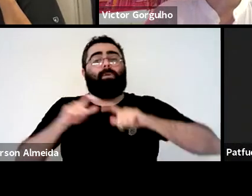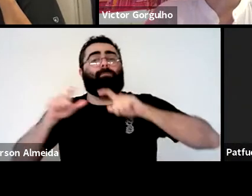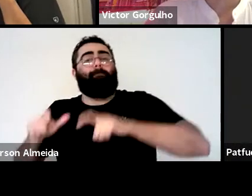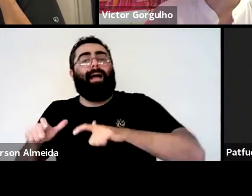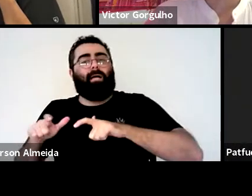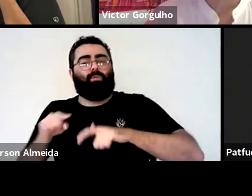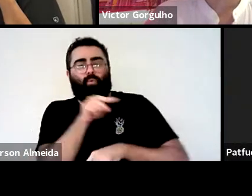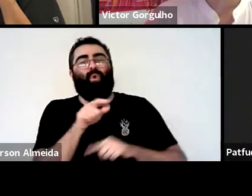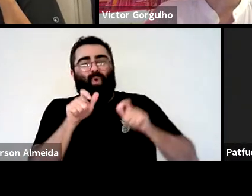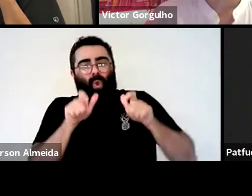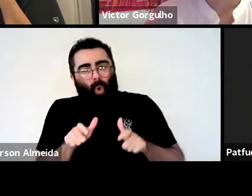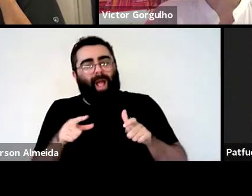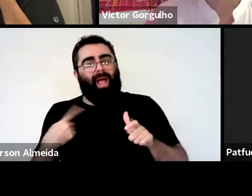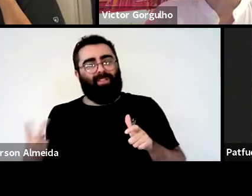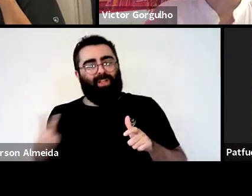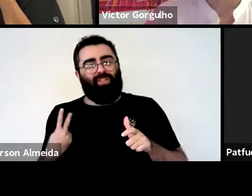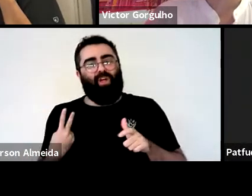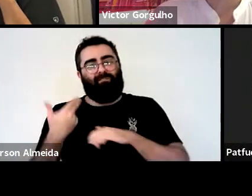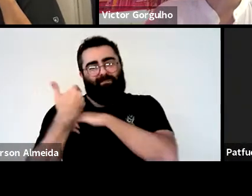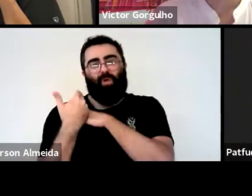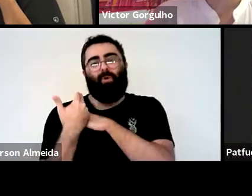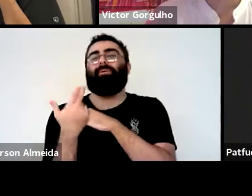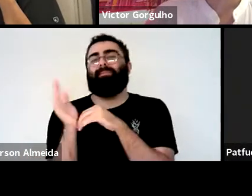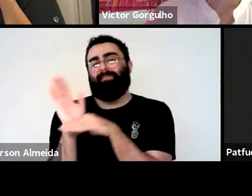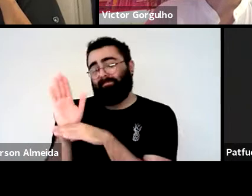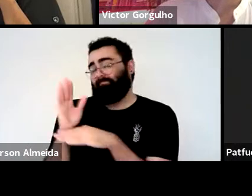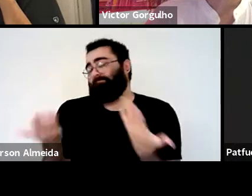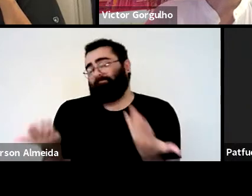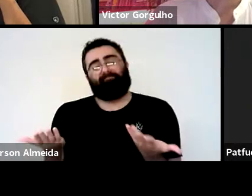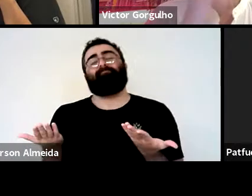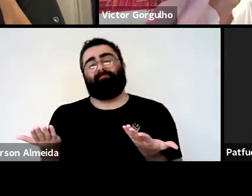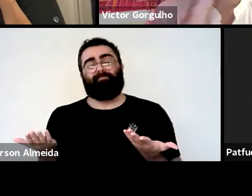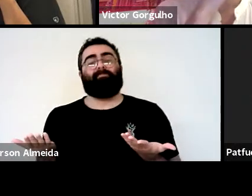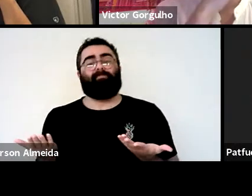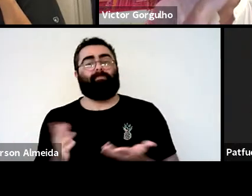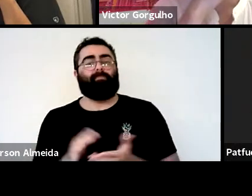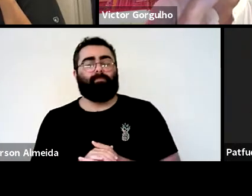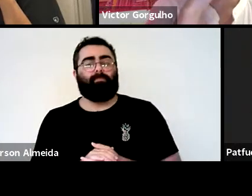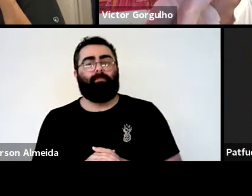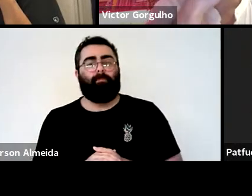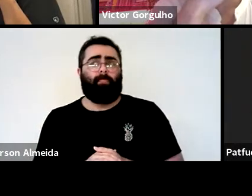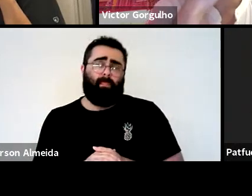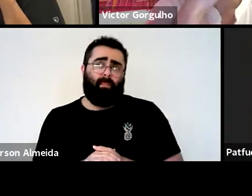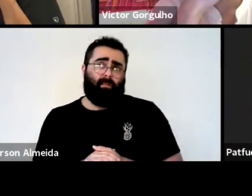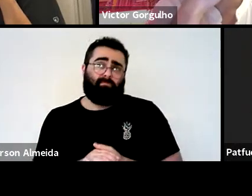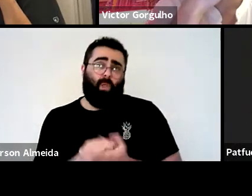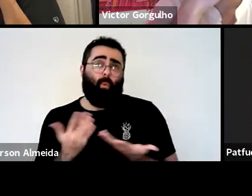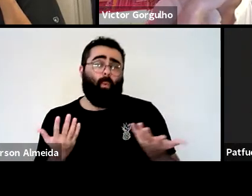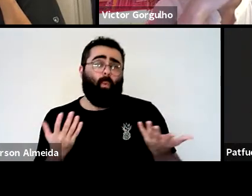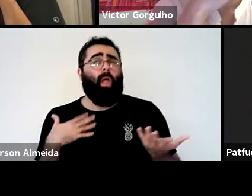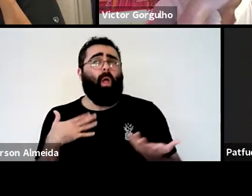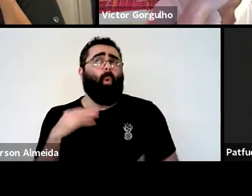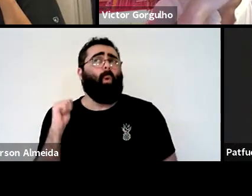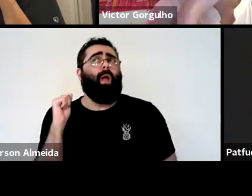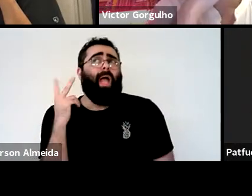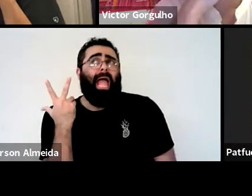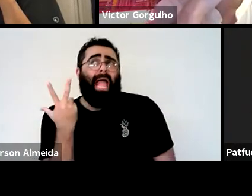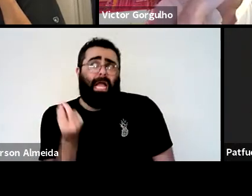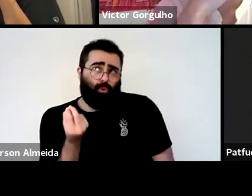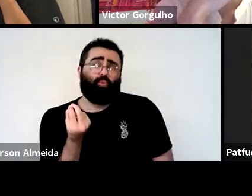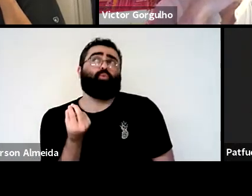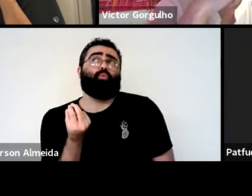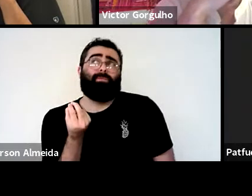lugar que estava lá sendo organizado para a gente. Mas eu acho que isso também, para pensar, fica um pouco mais fácil, porque com